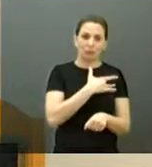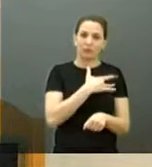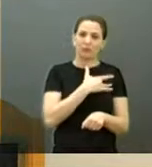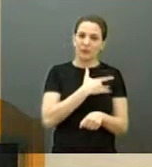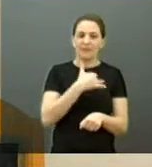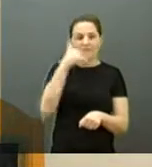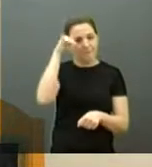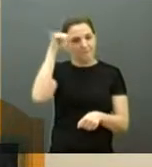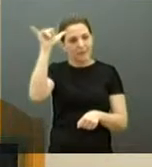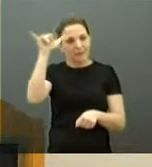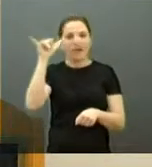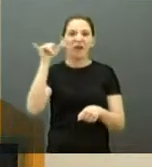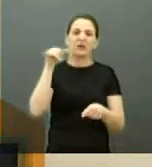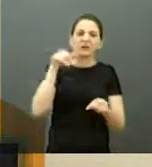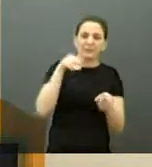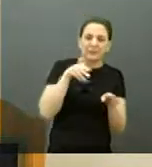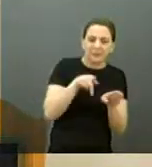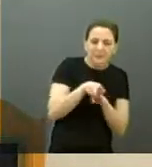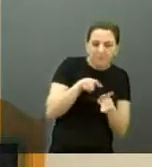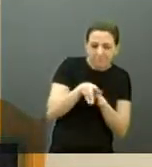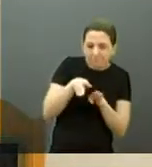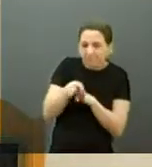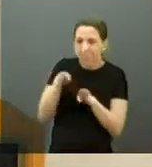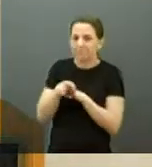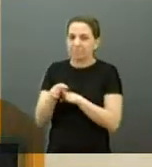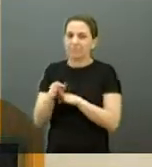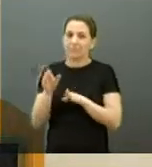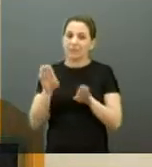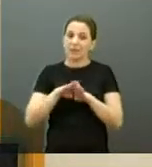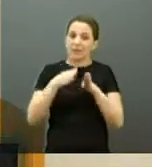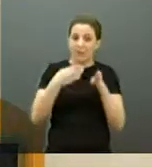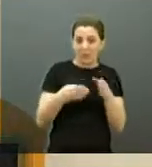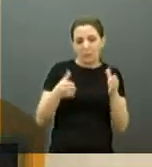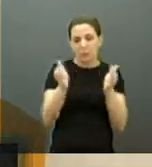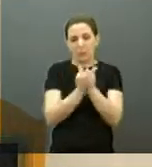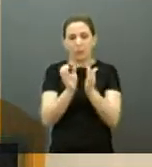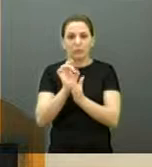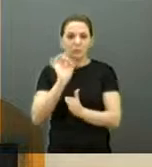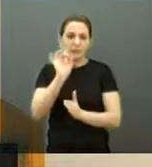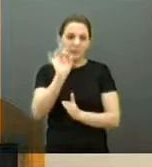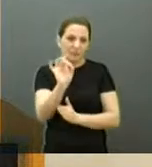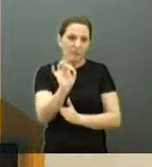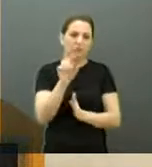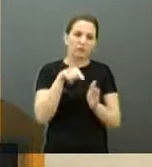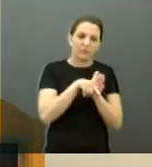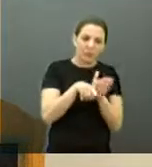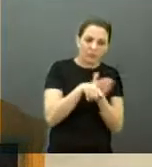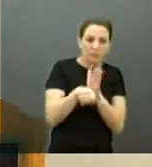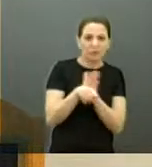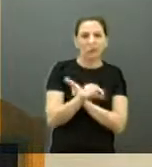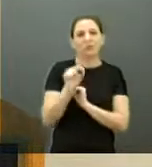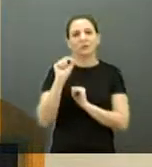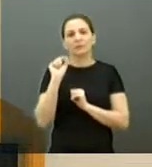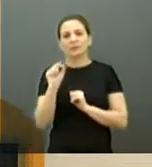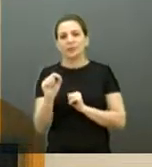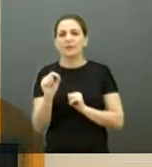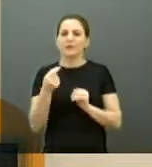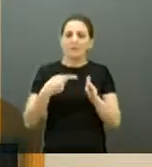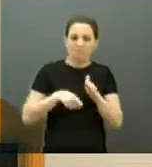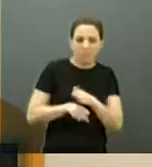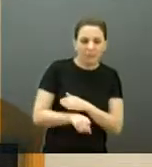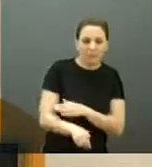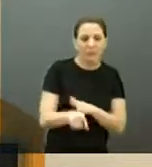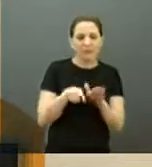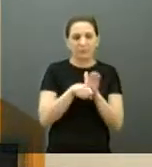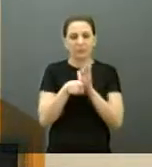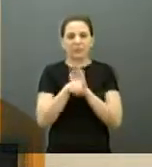especulação, nada melhor que essa casa se debruce por meio de uma comissão especial de inquérito para poder apurar a fundo